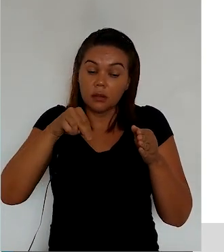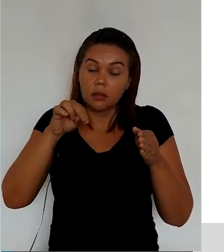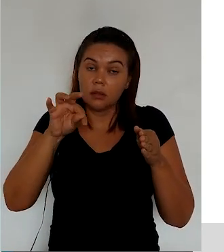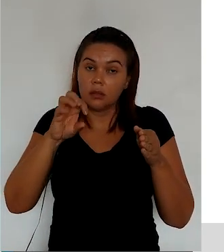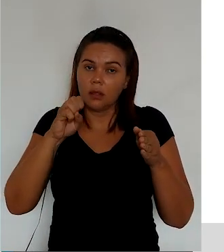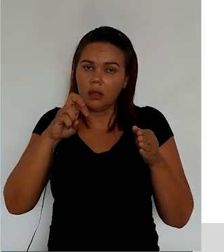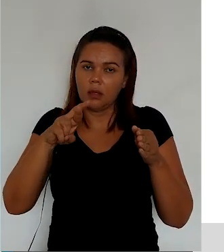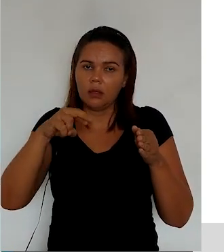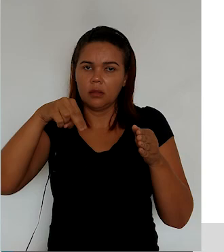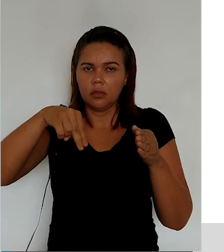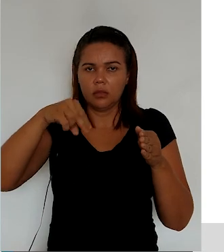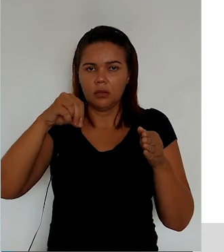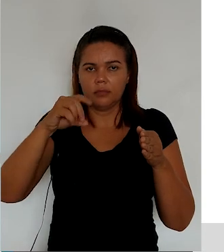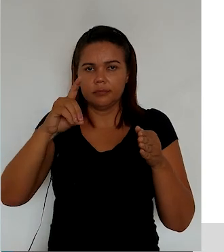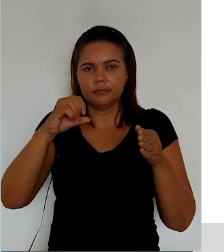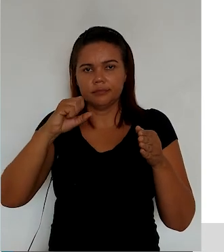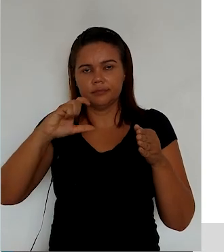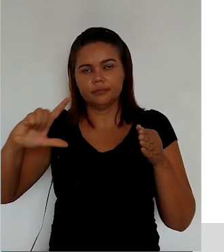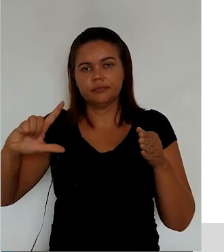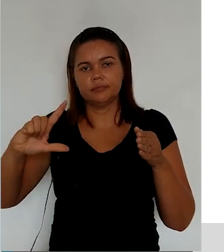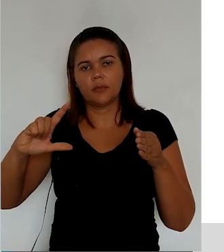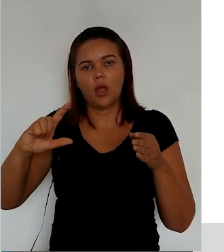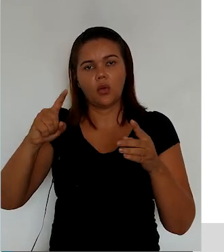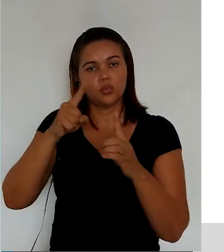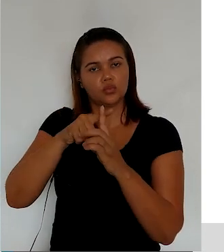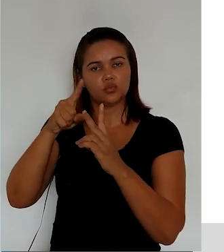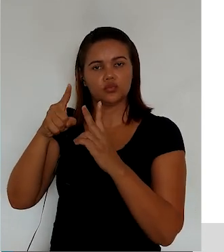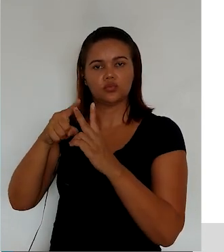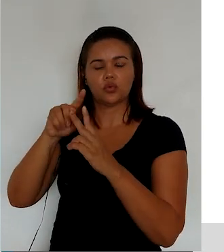internodal em ambos os lados.